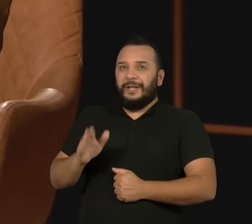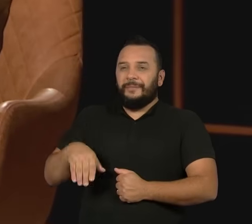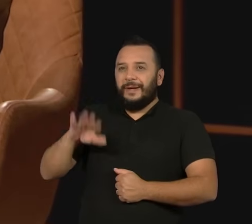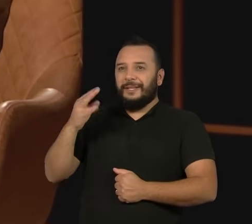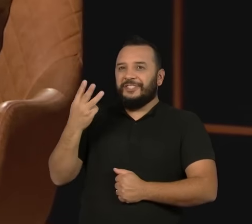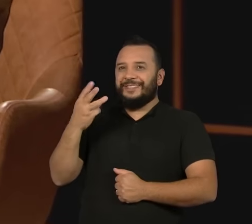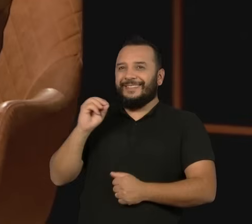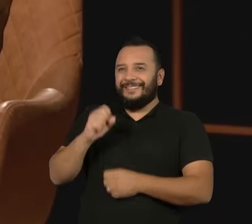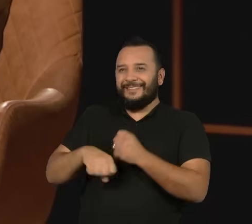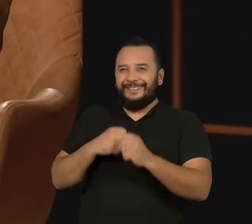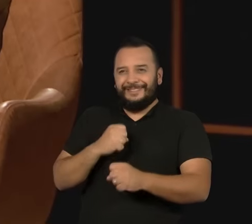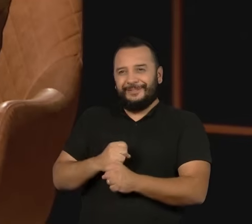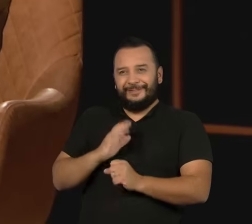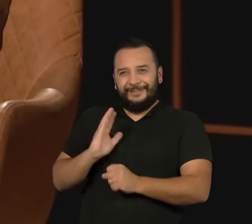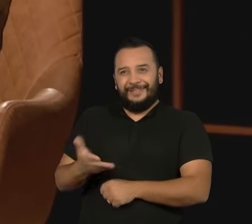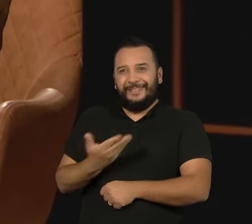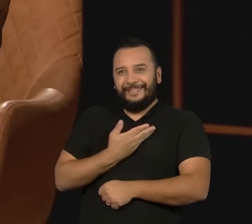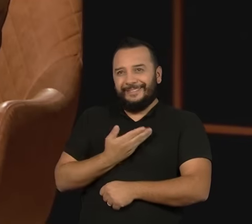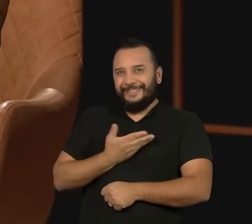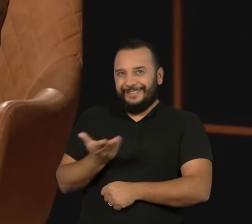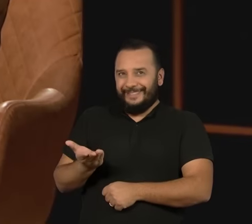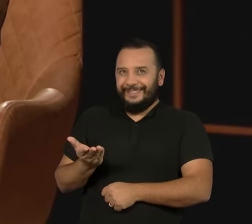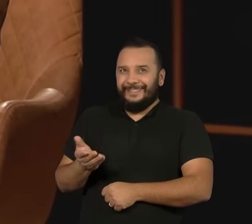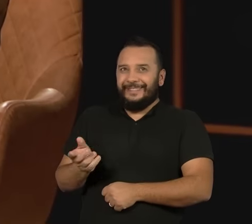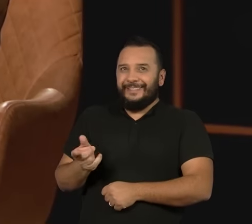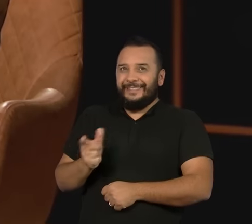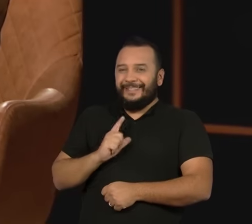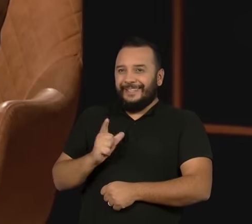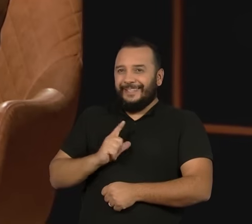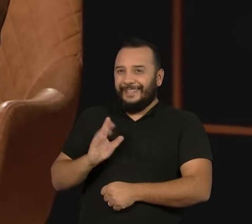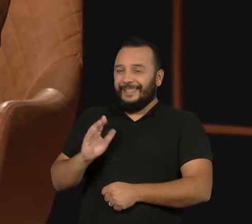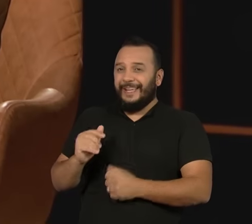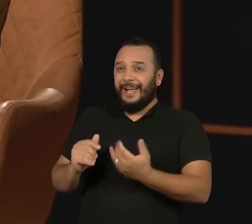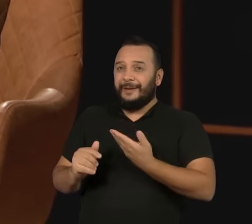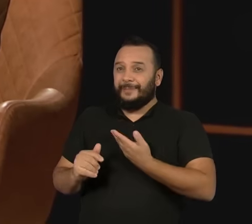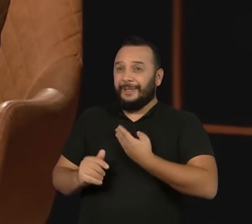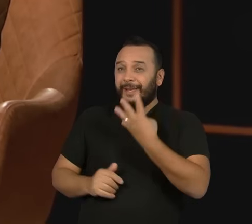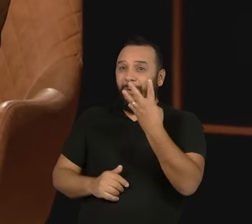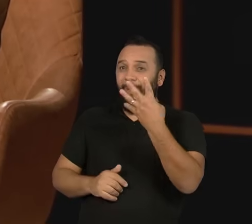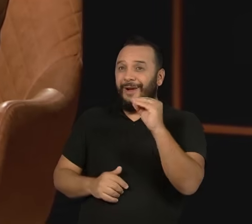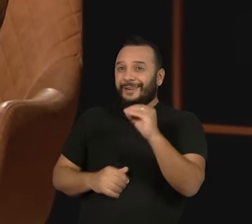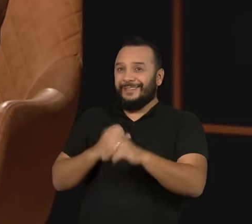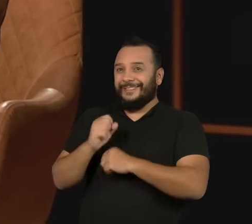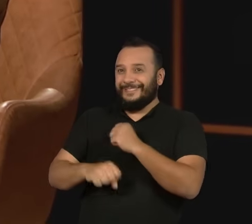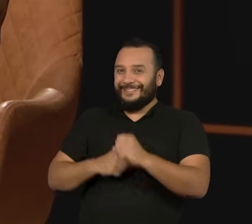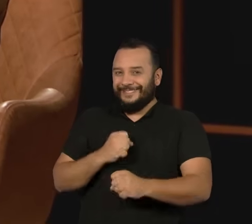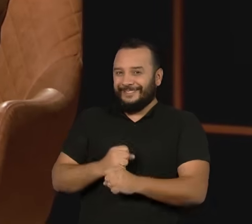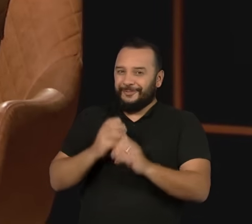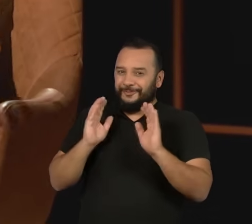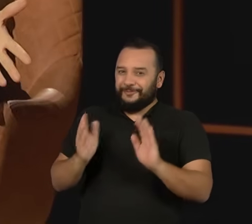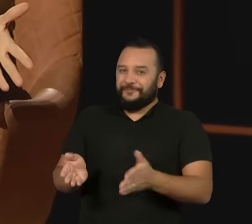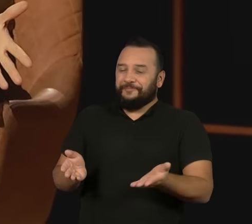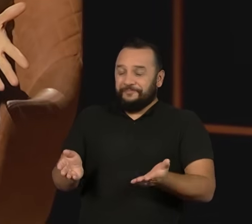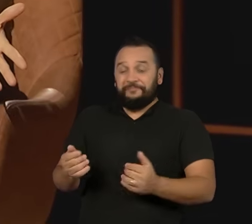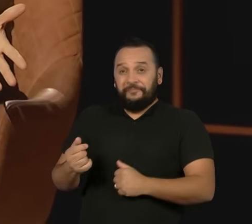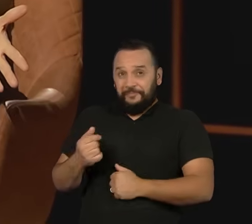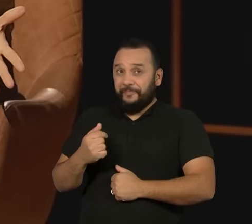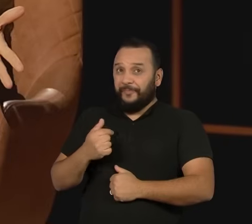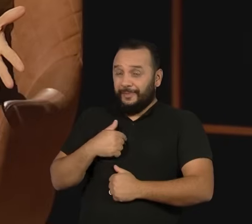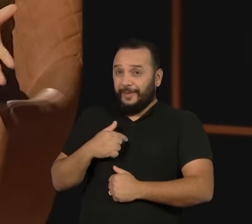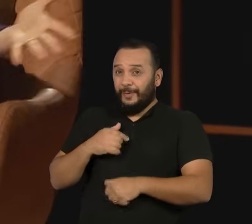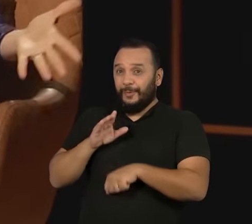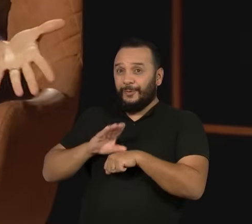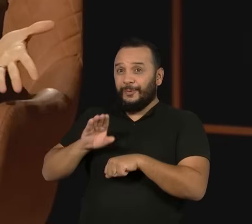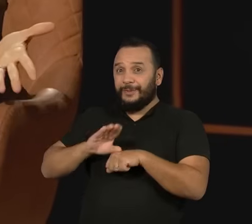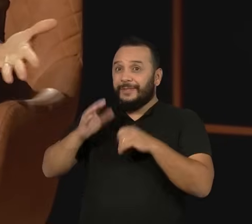30 anos. Tem amigas que eu sou amiga há quase 40 já. Uhum. Então, assim, e quando eu cheguei lá para o curso